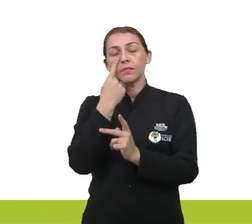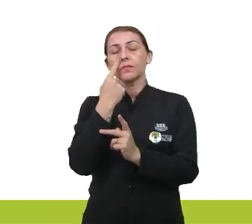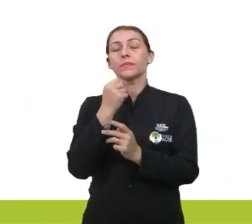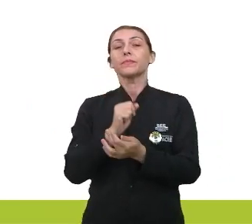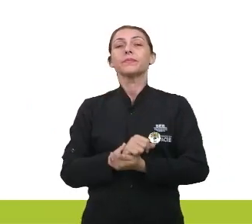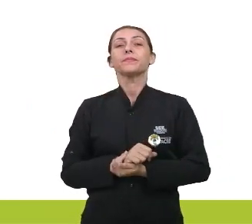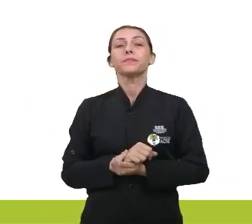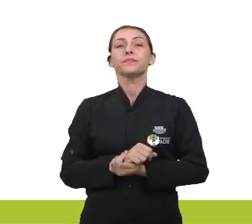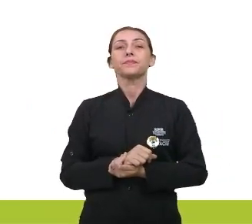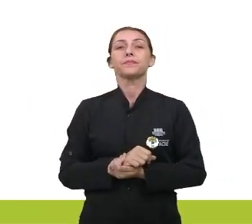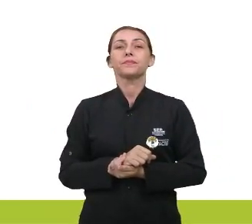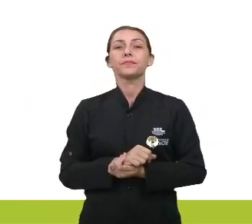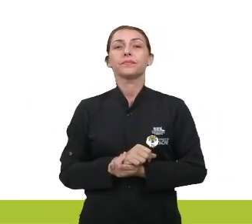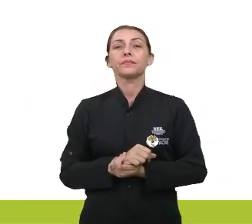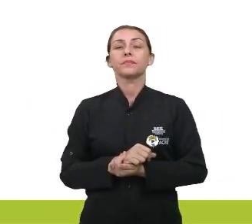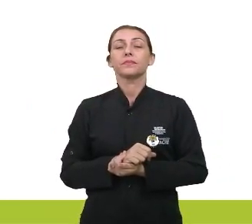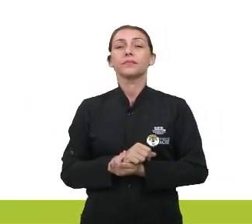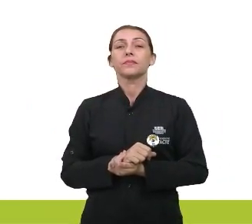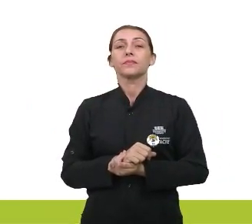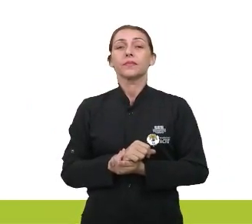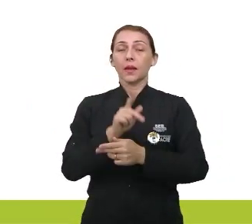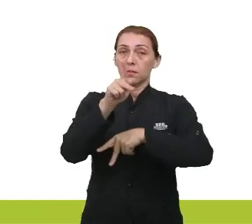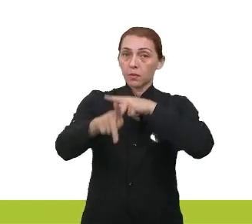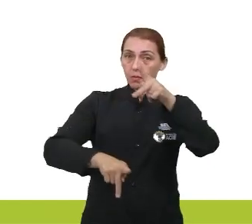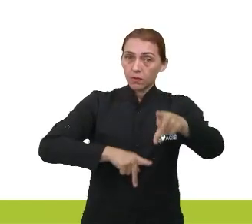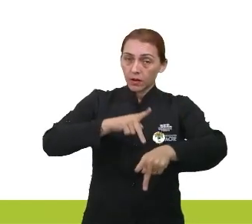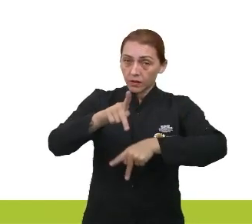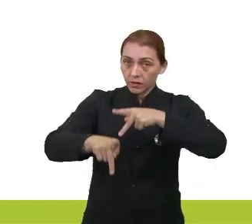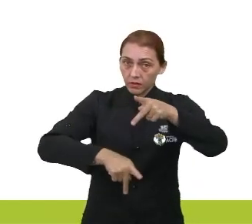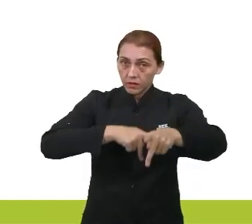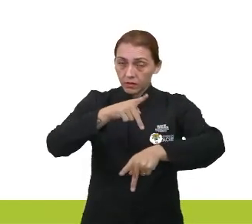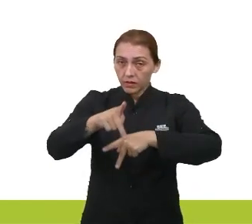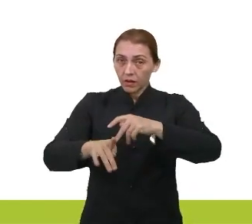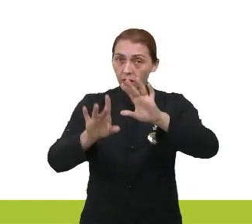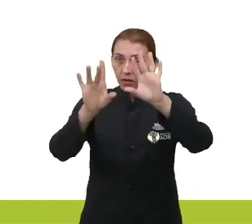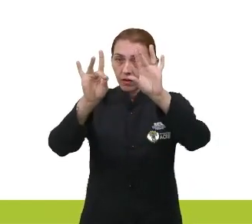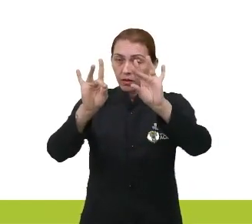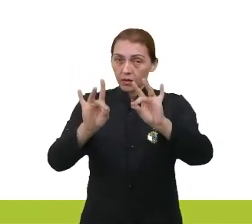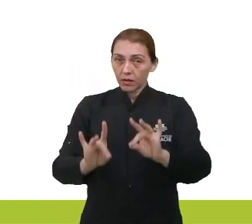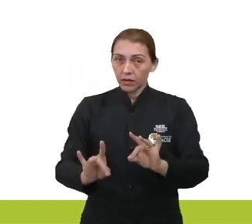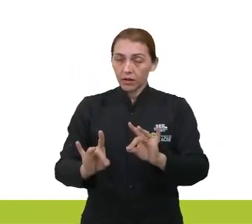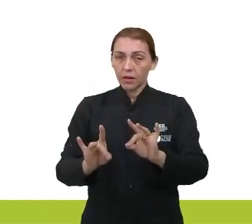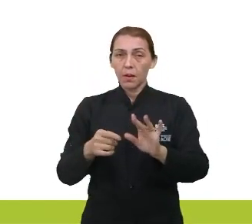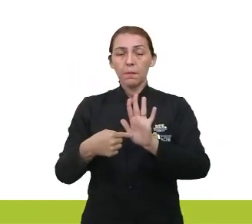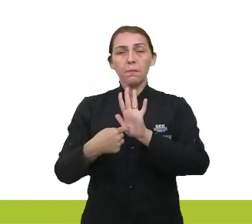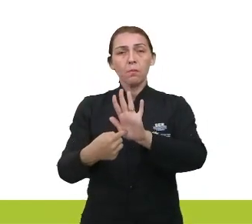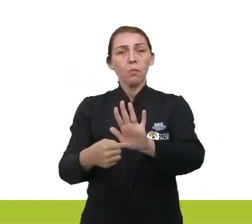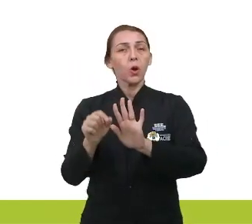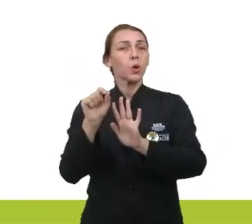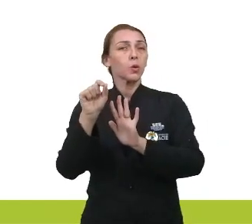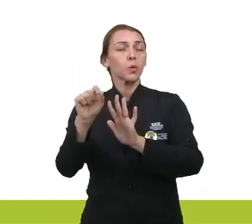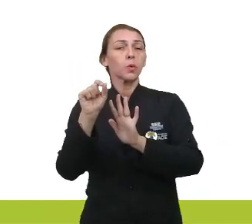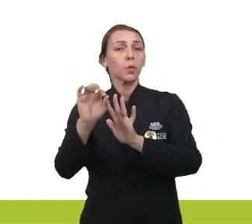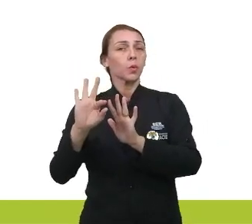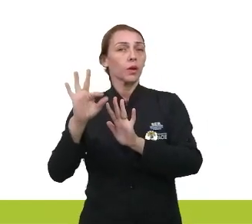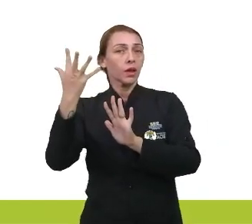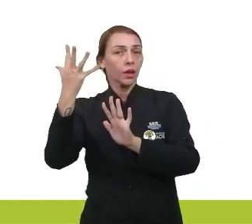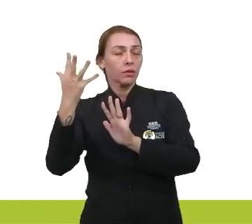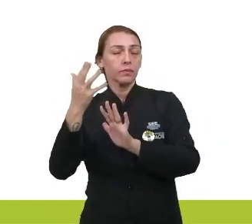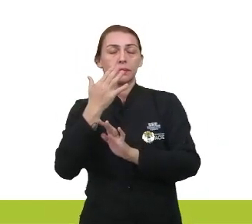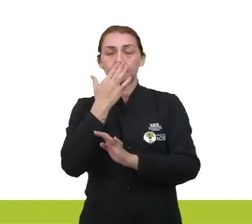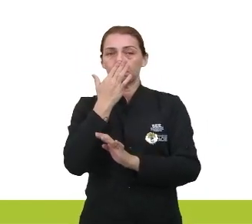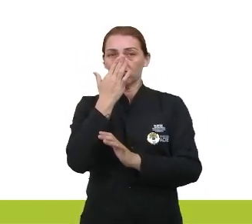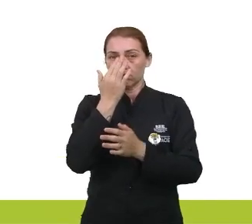da questão. A dinâmica populacional descrita indica a ocorrência do seguinte